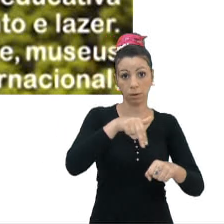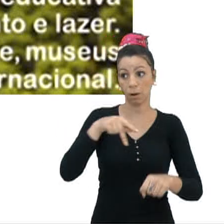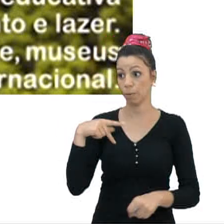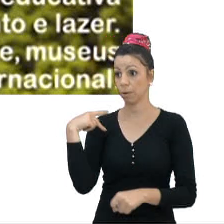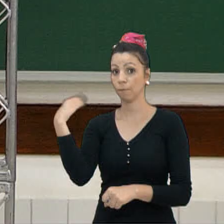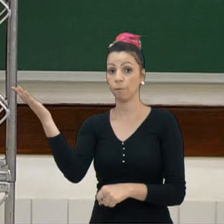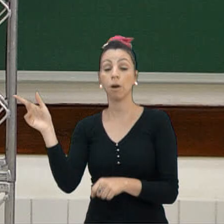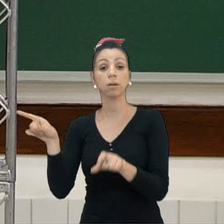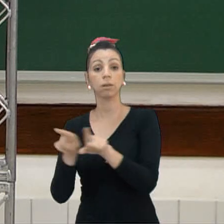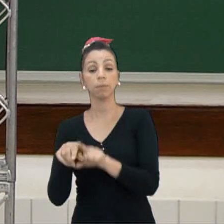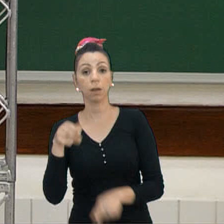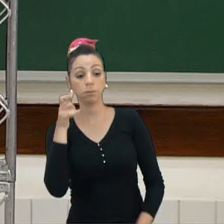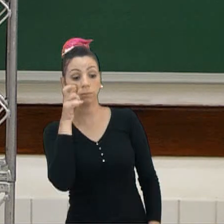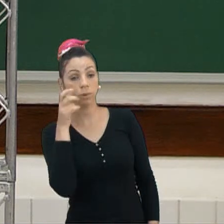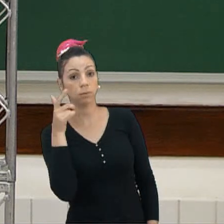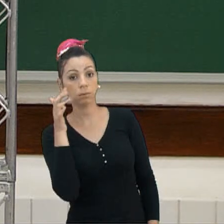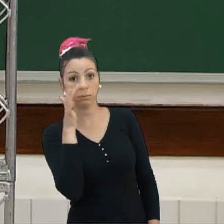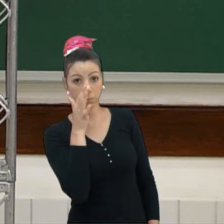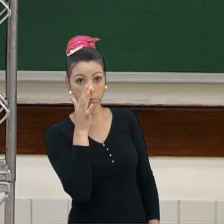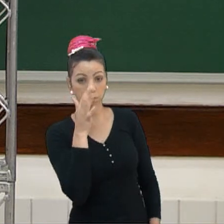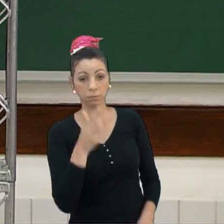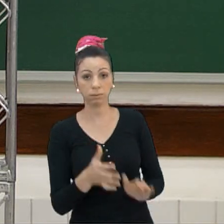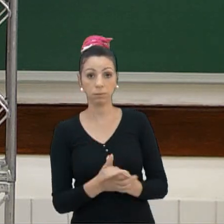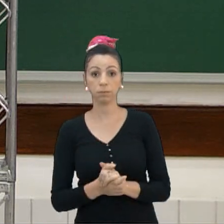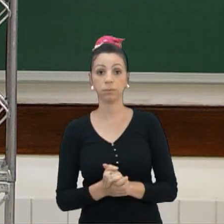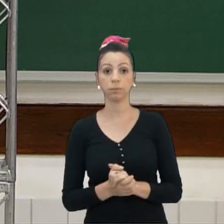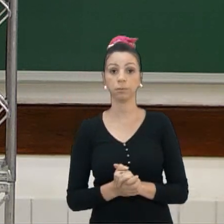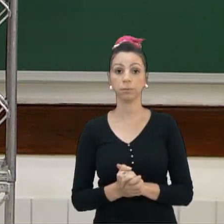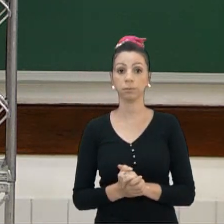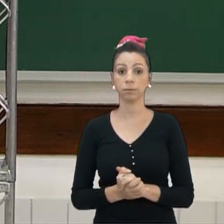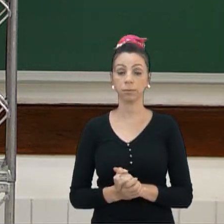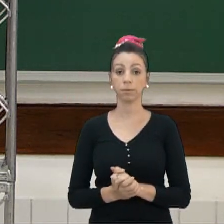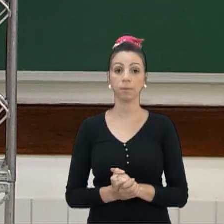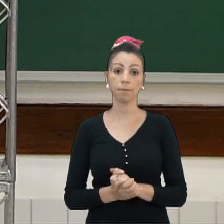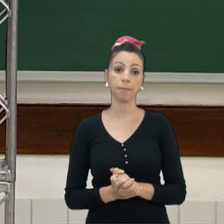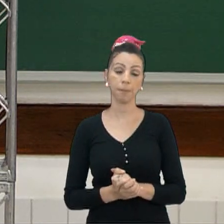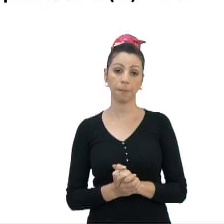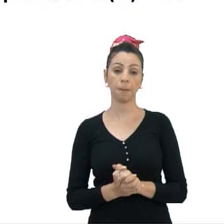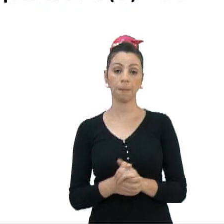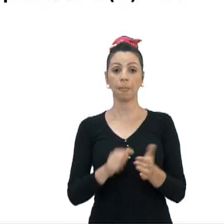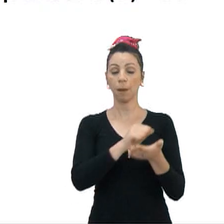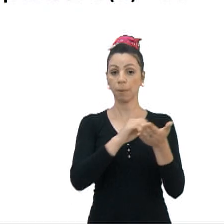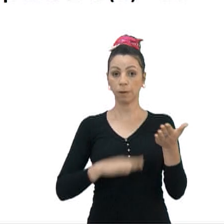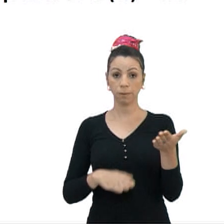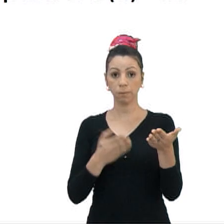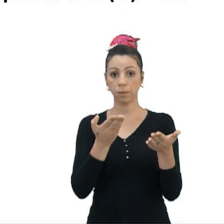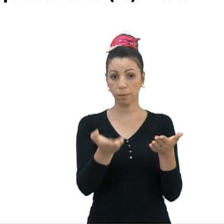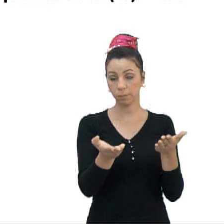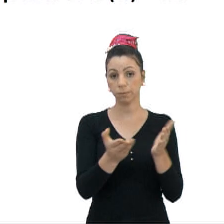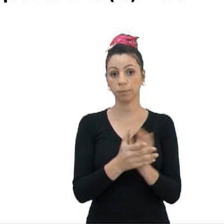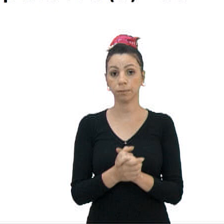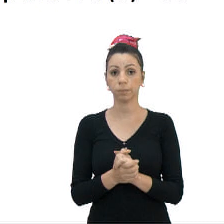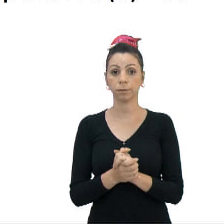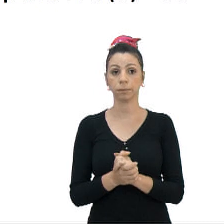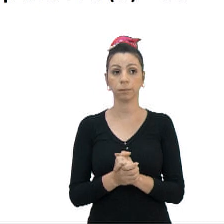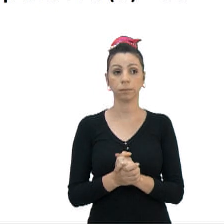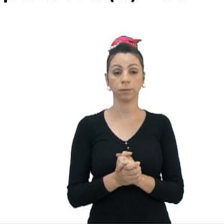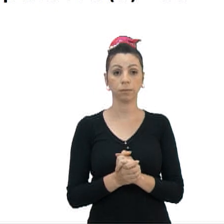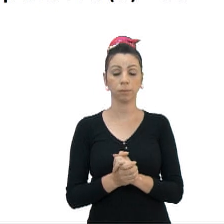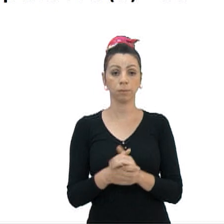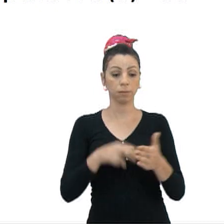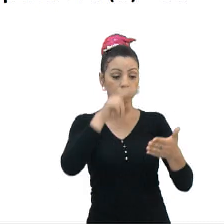de cultura essa região pode nos oferecer. Uma atividade para vocês. Nós vamos reler o